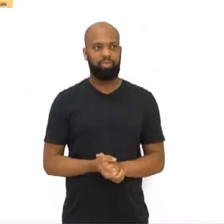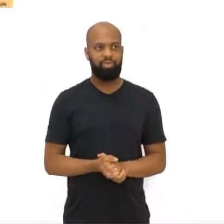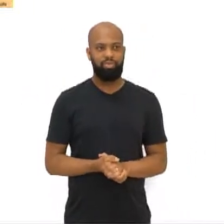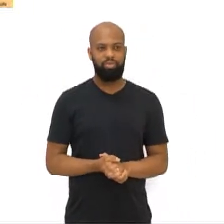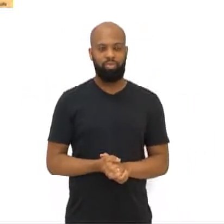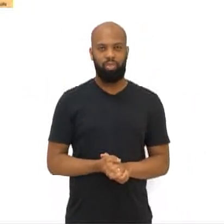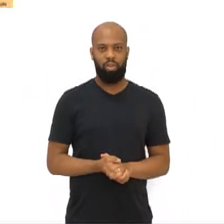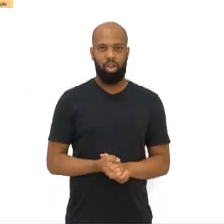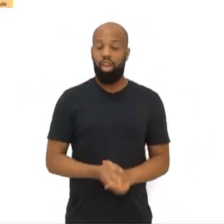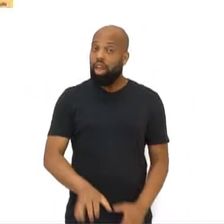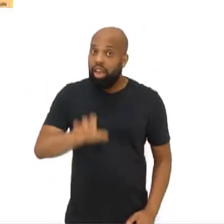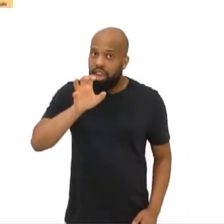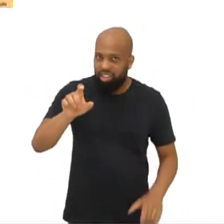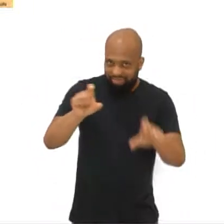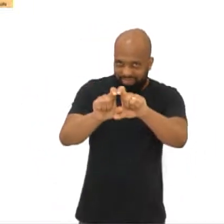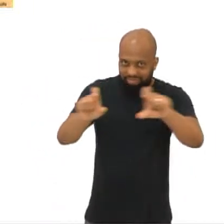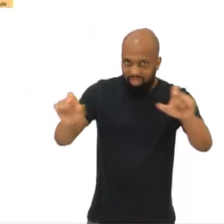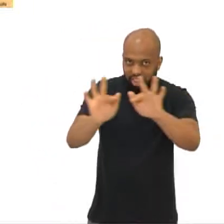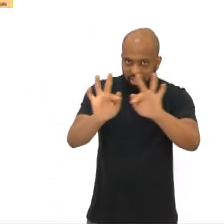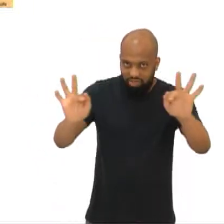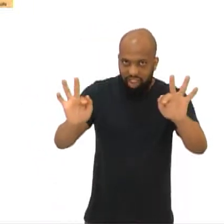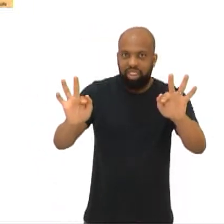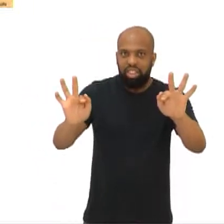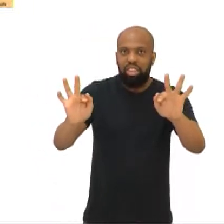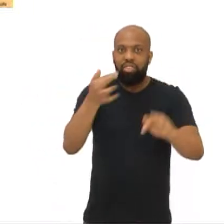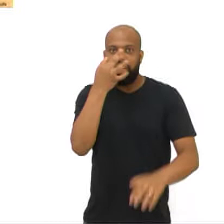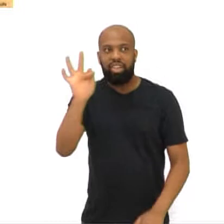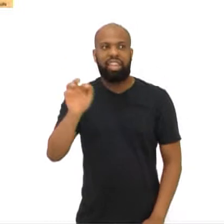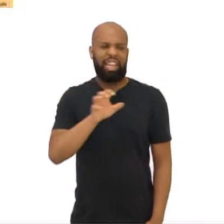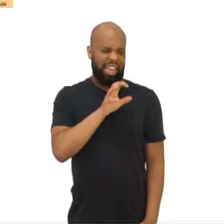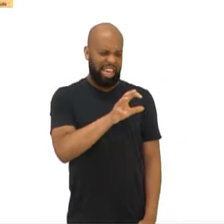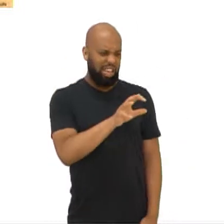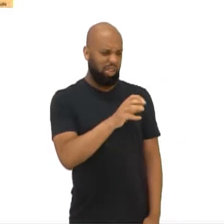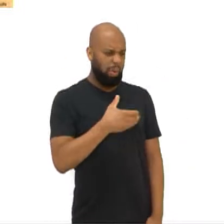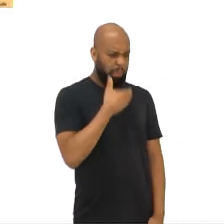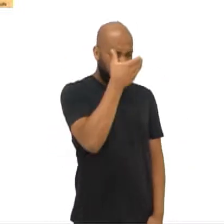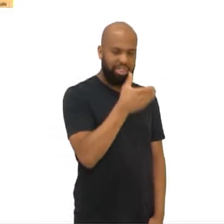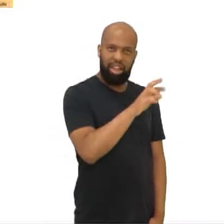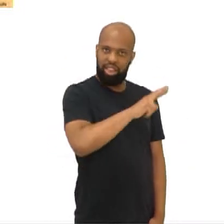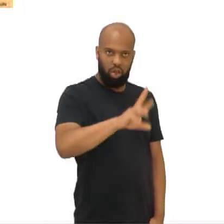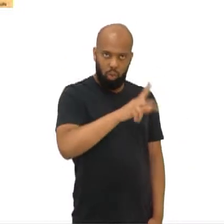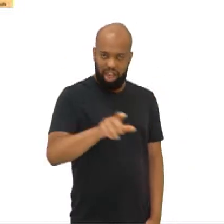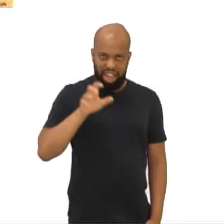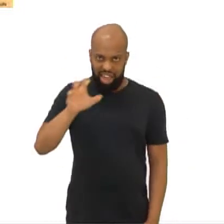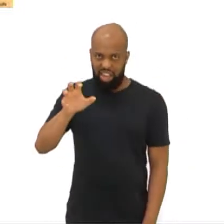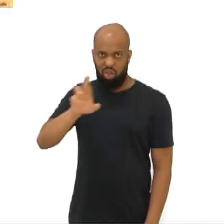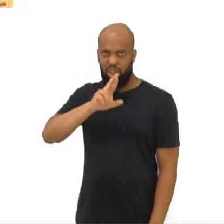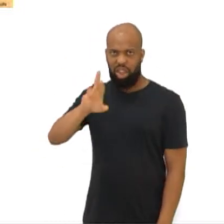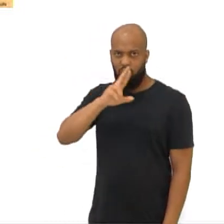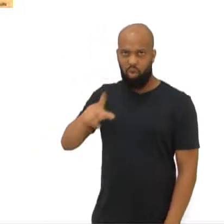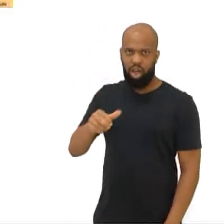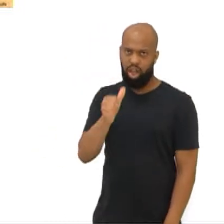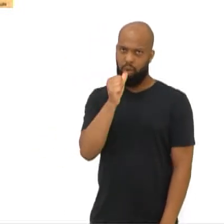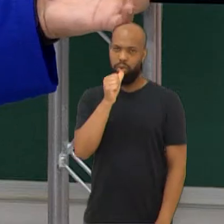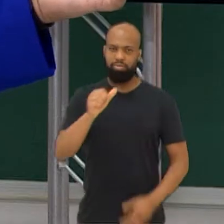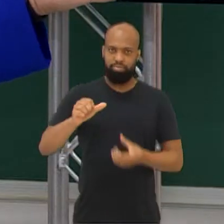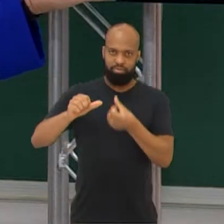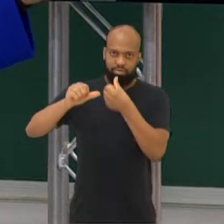pomme". Isso não é uma maçã. "Ça n'est pas une pipe". Isso não é um cachimbo.